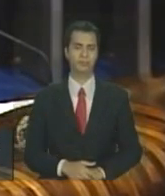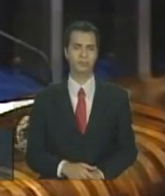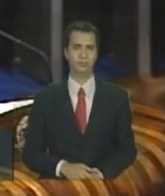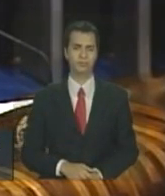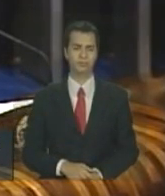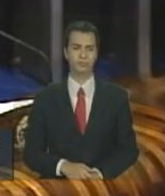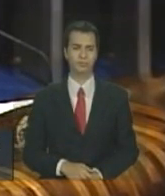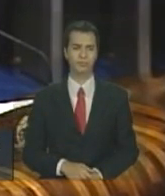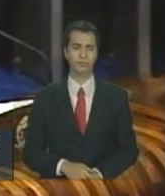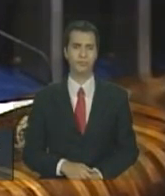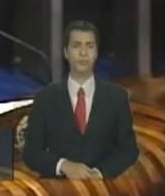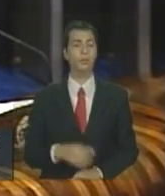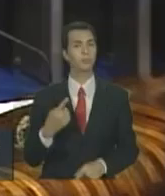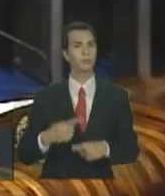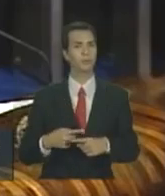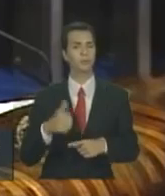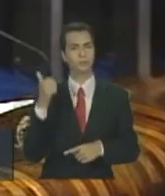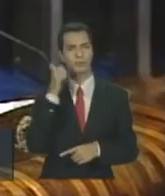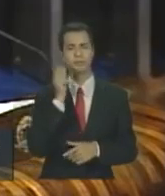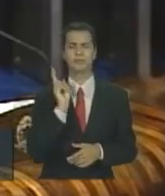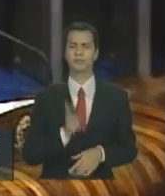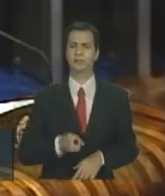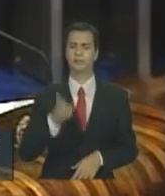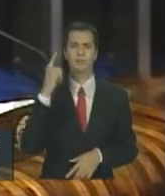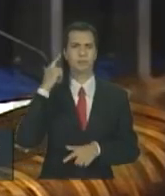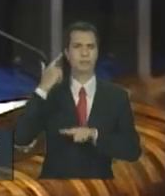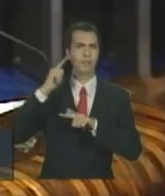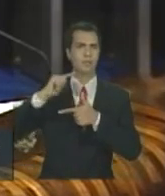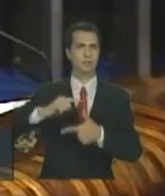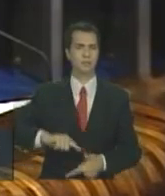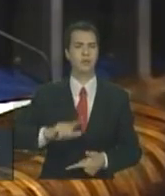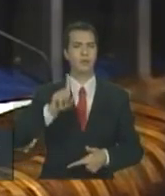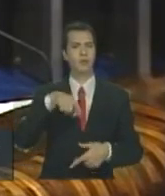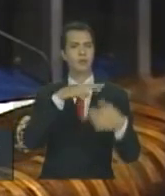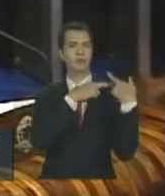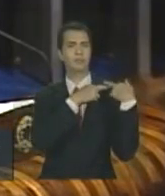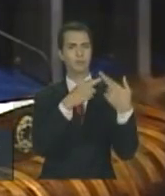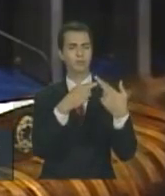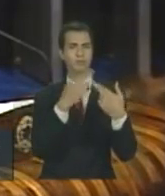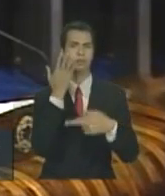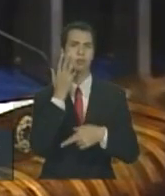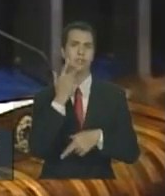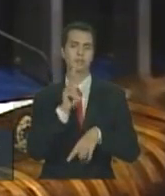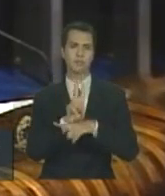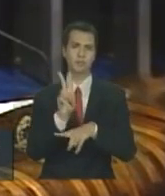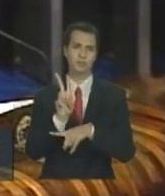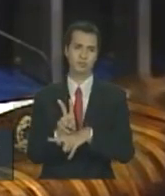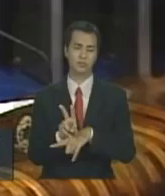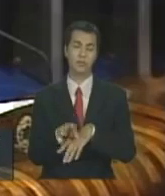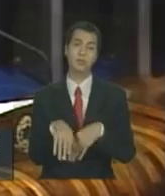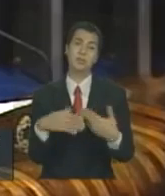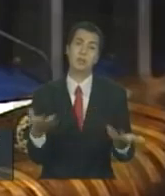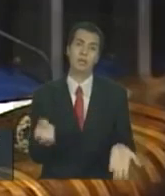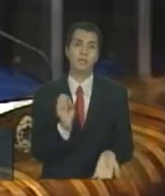tradicionalmente, a responsável pelas crianças, a não ser que o homem detenha a guarda dos